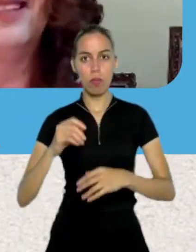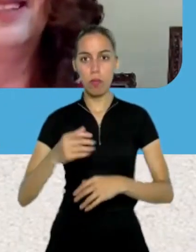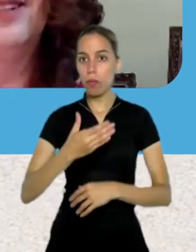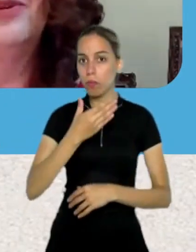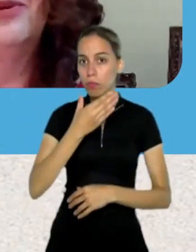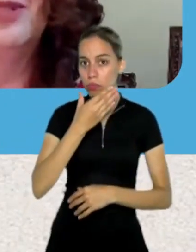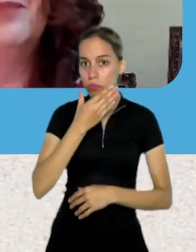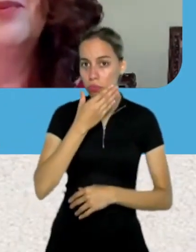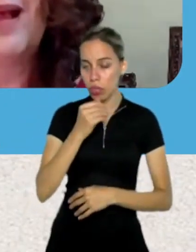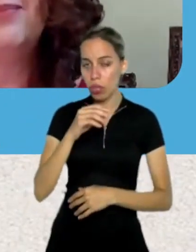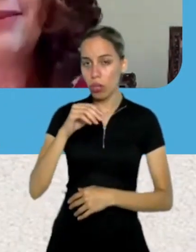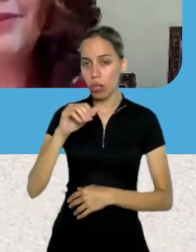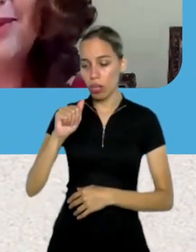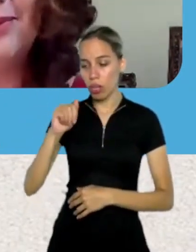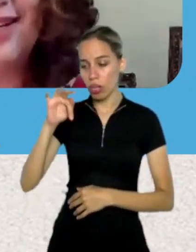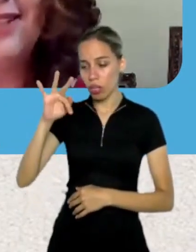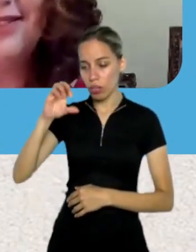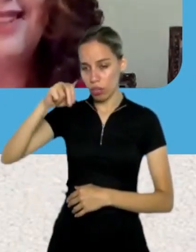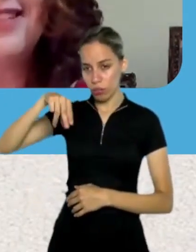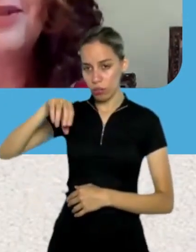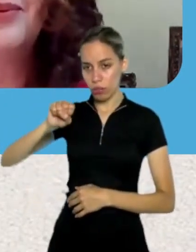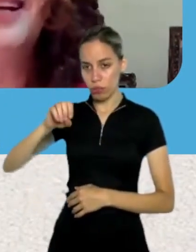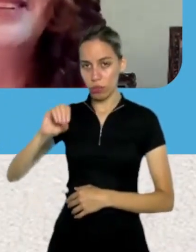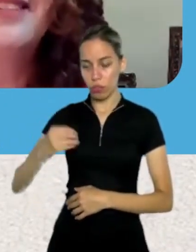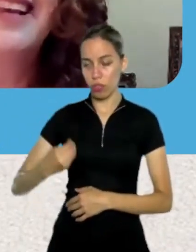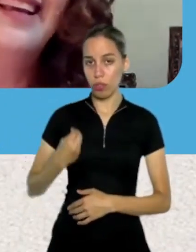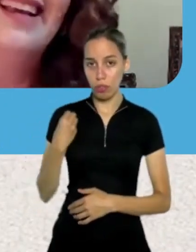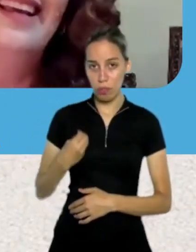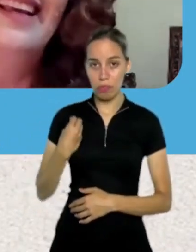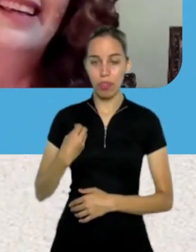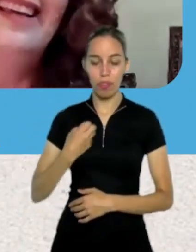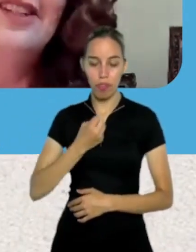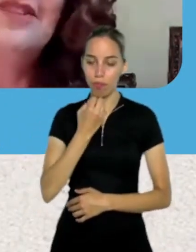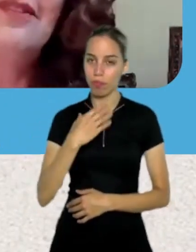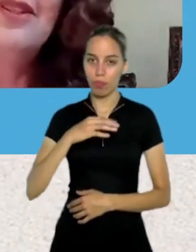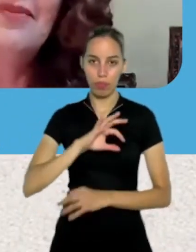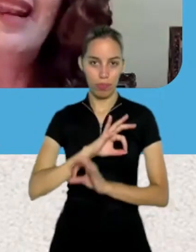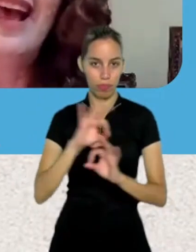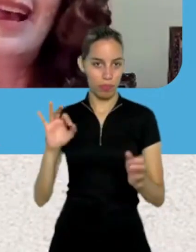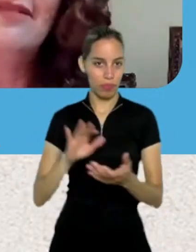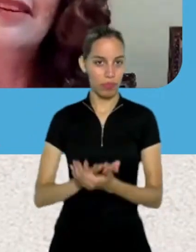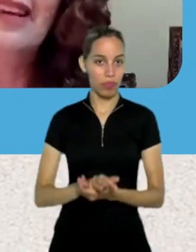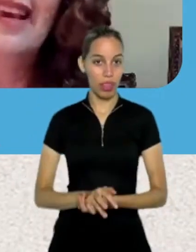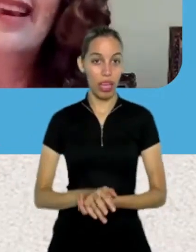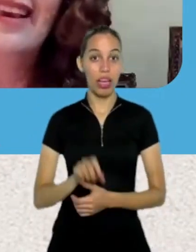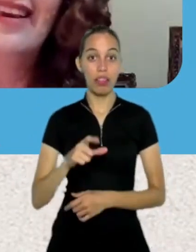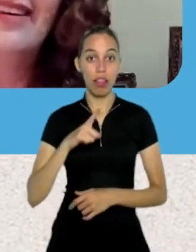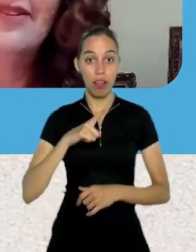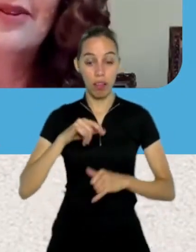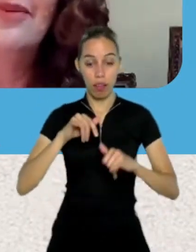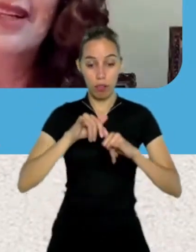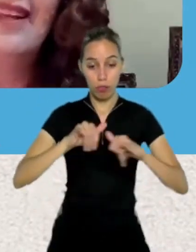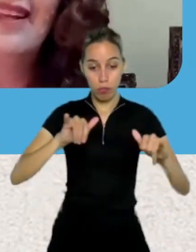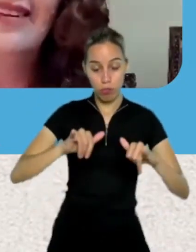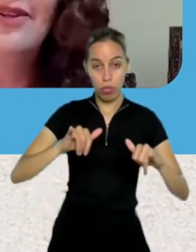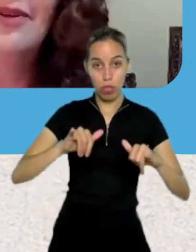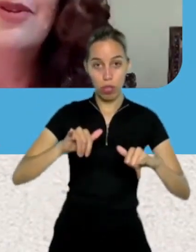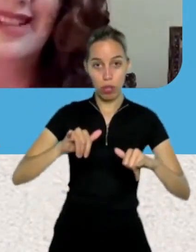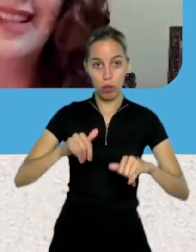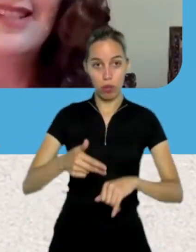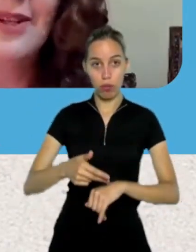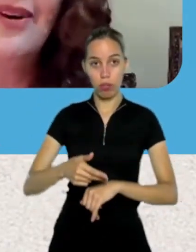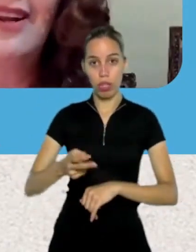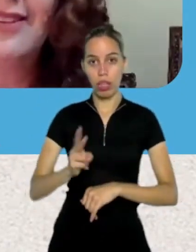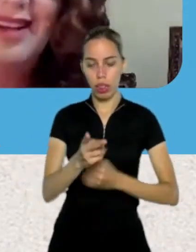participação dele. Que o Sempre um Papo estava comemorando 35 anos, né? E a gente fez uma live sobre